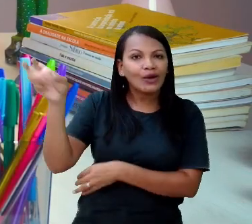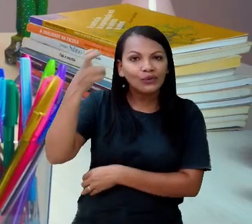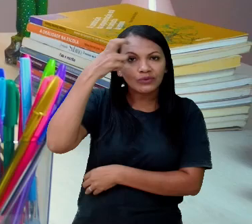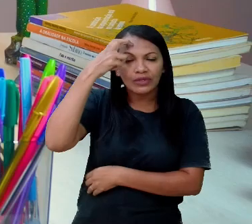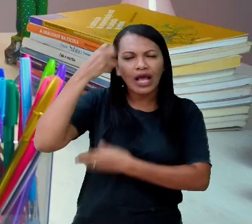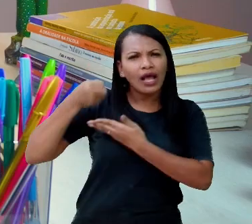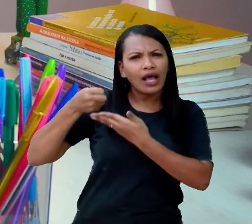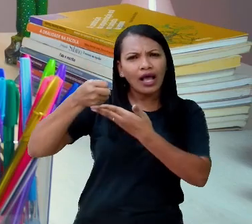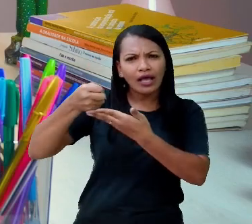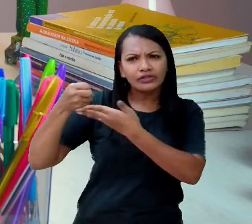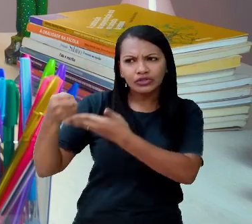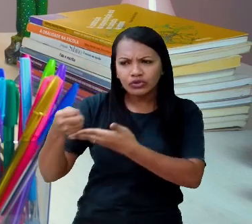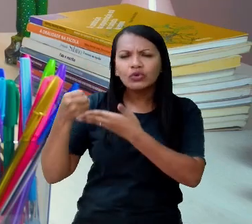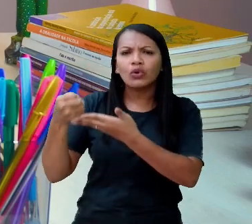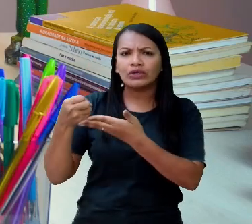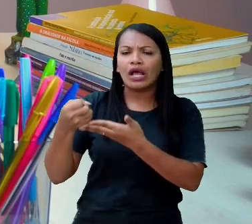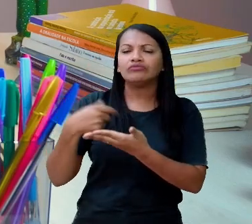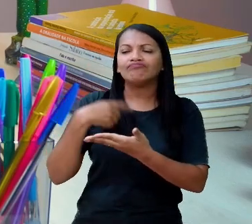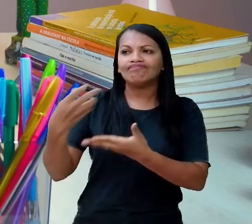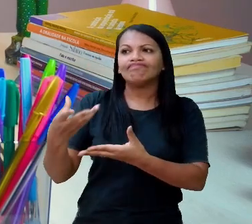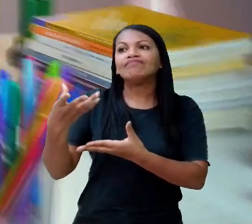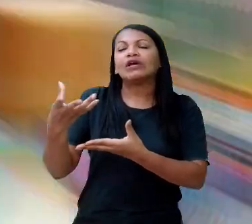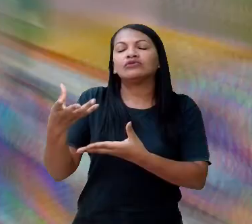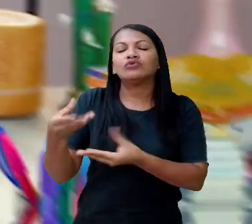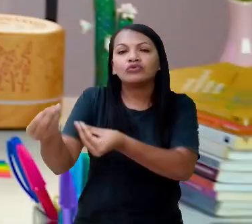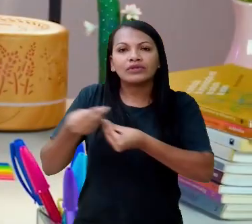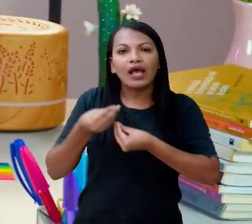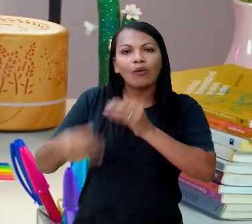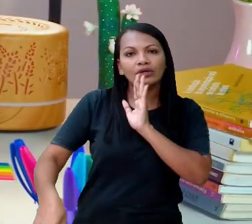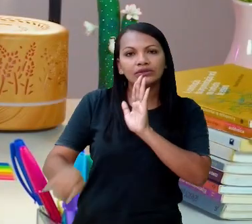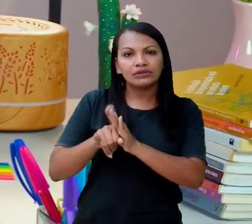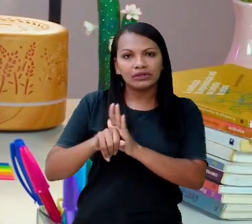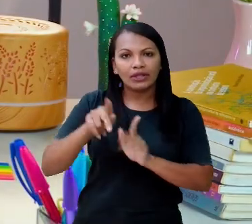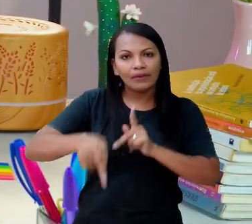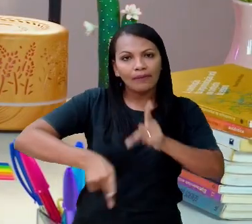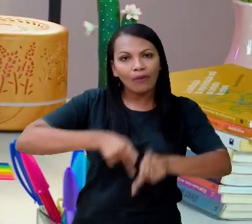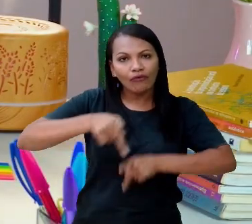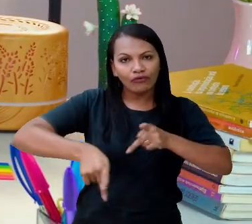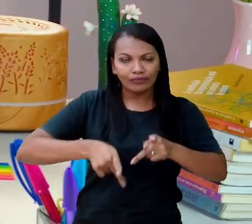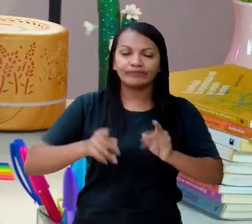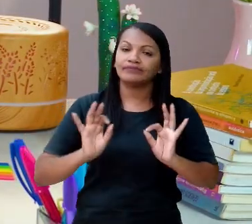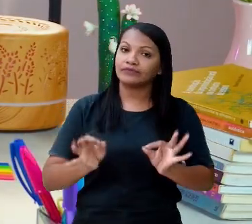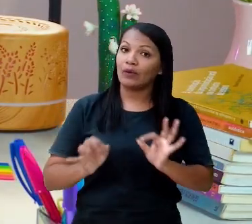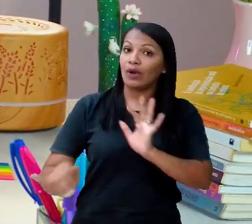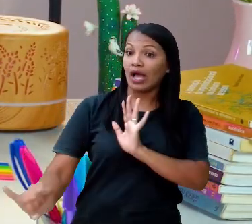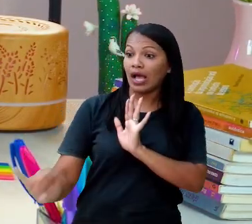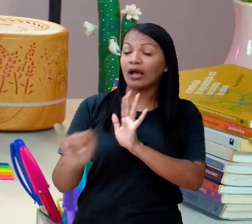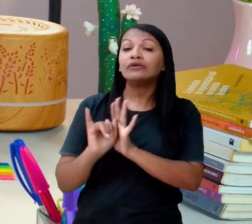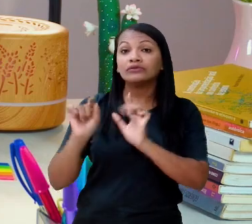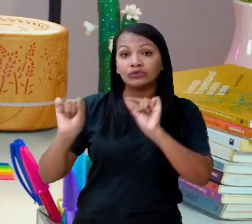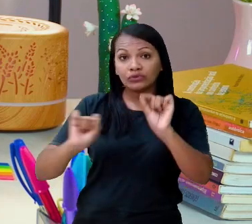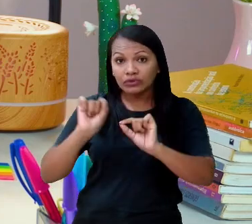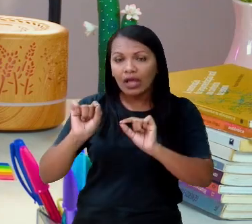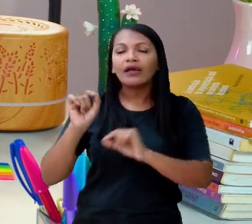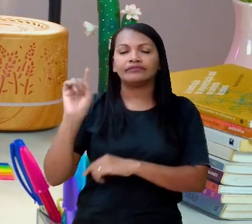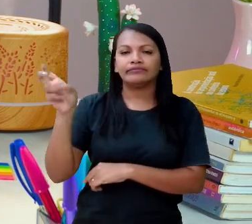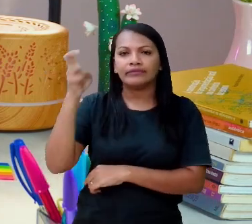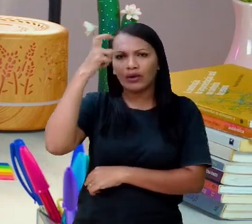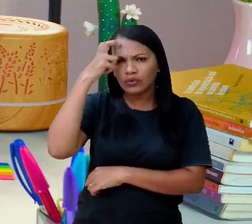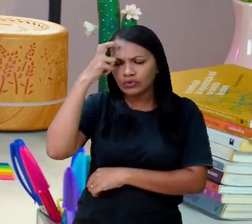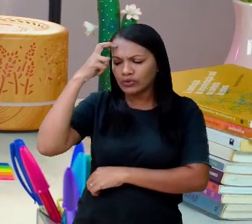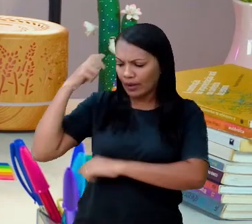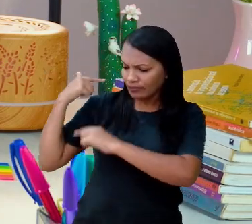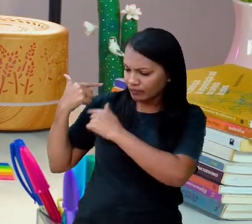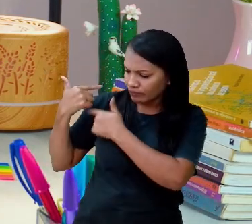ajuda a formar a nossa identidade enquanto povo. Agora se liga, a cultura é passada de geração em